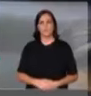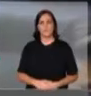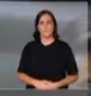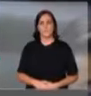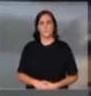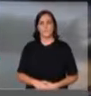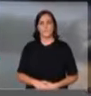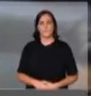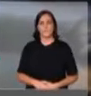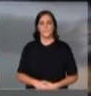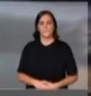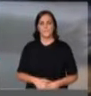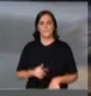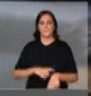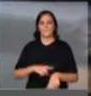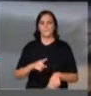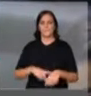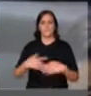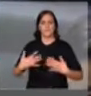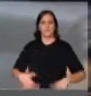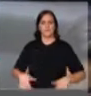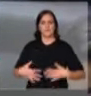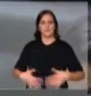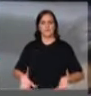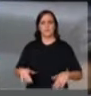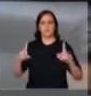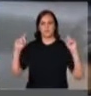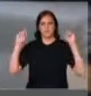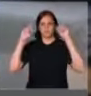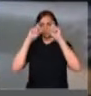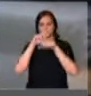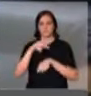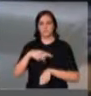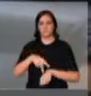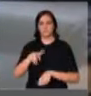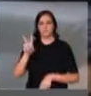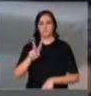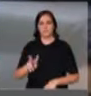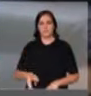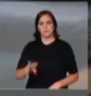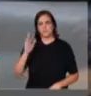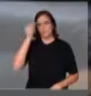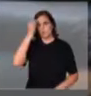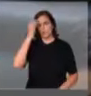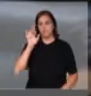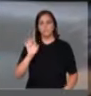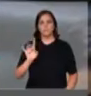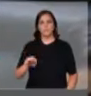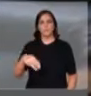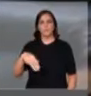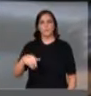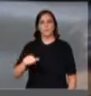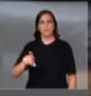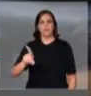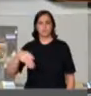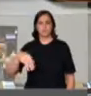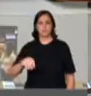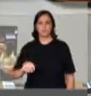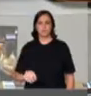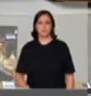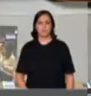O culpado pela situação na Venezuela não é apenas Maduro, mas principalmente o socialismo, senhora presidente. Muito